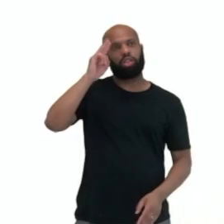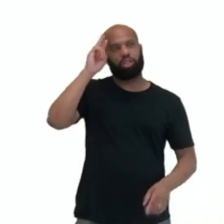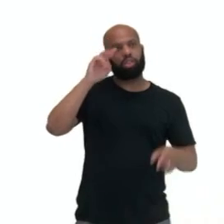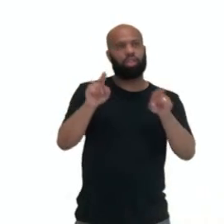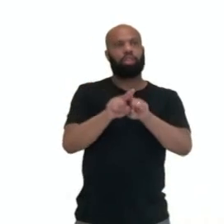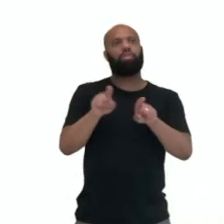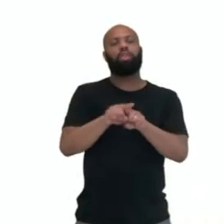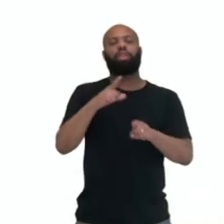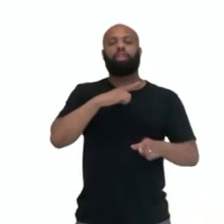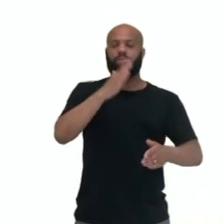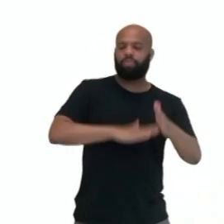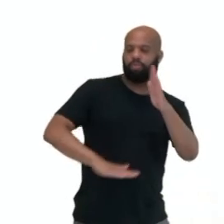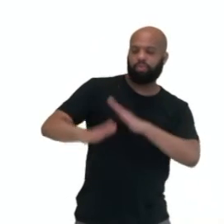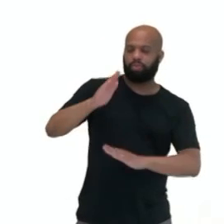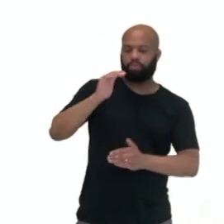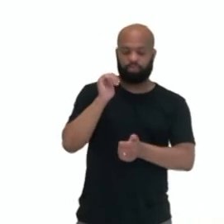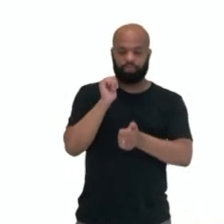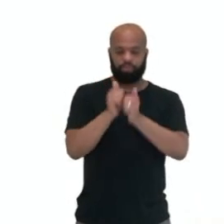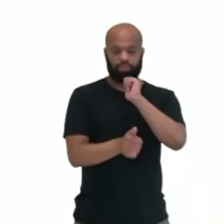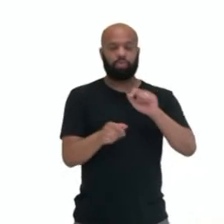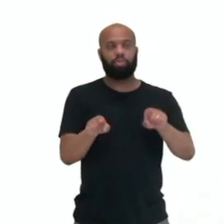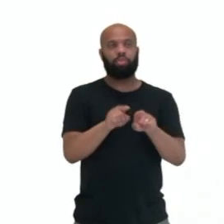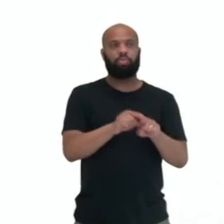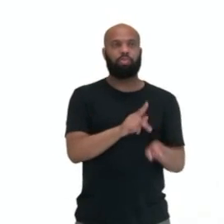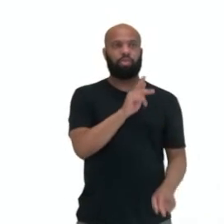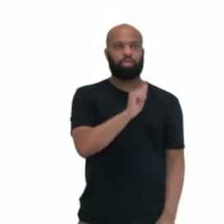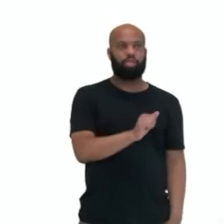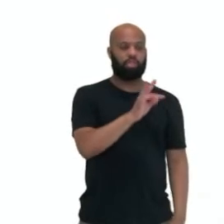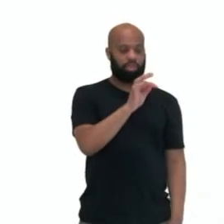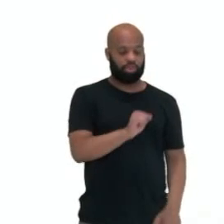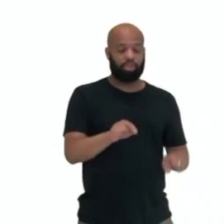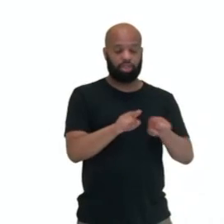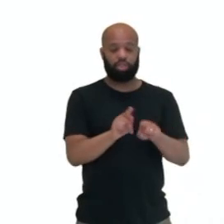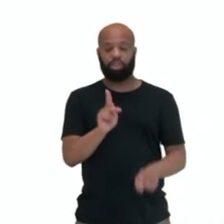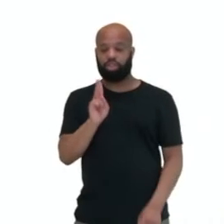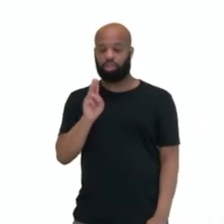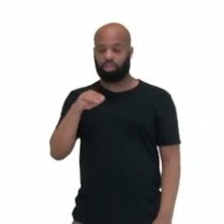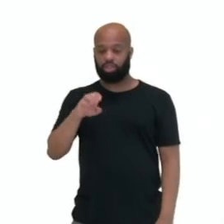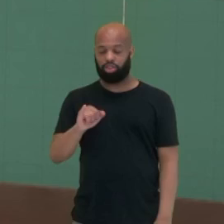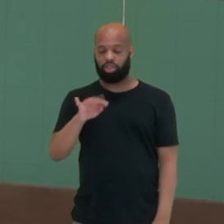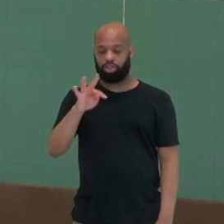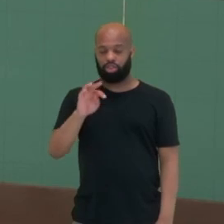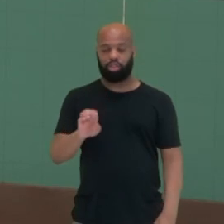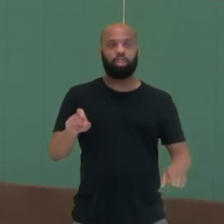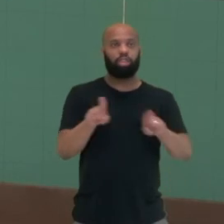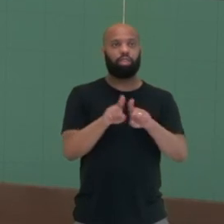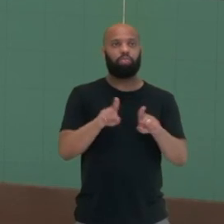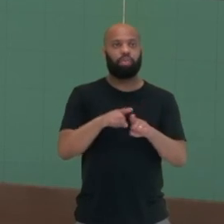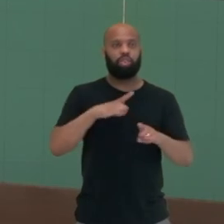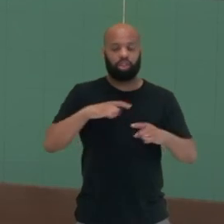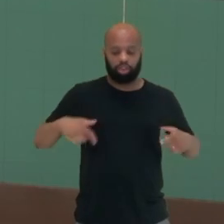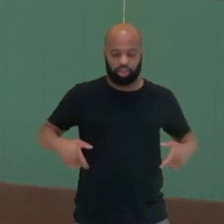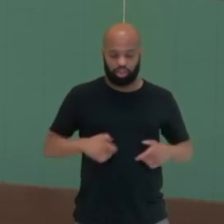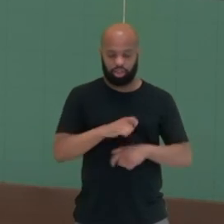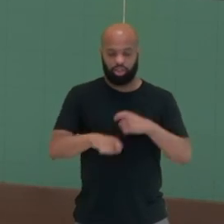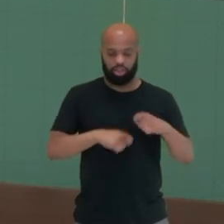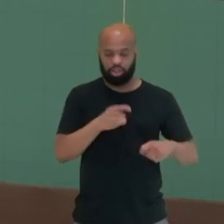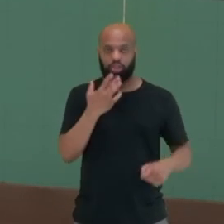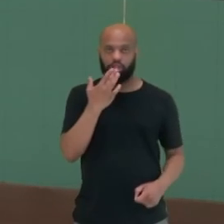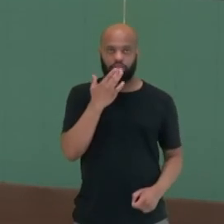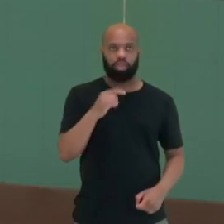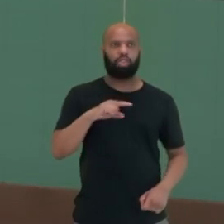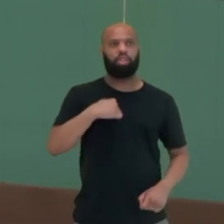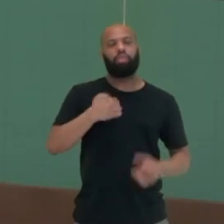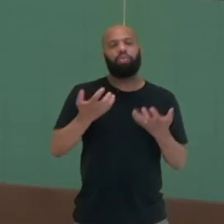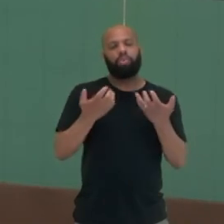Karatê esportivo, falamos sobre o kata, o comitê, a graduação e dei a dica de alguns filmes também. Gostaria